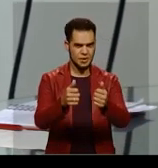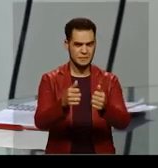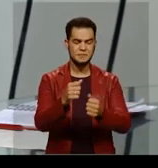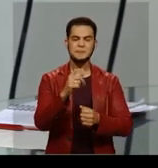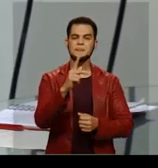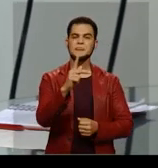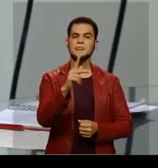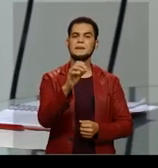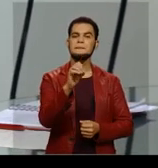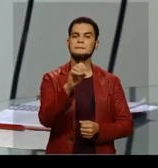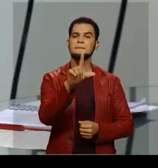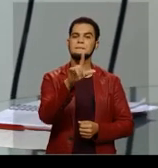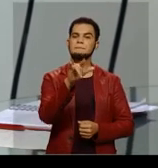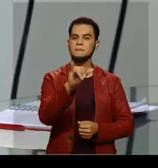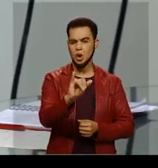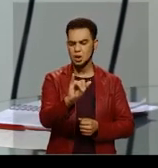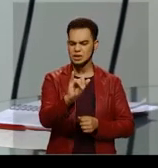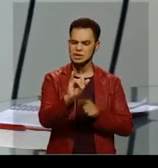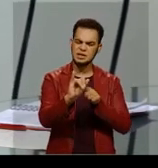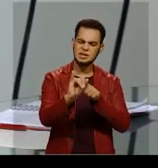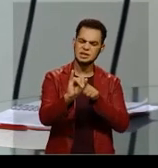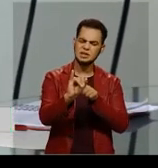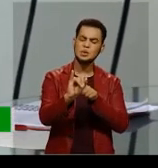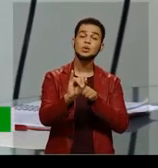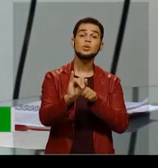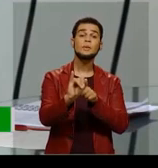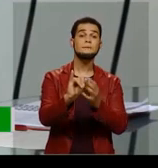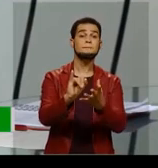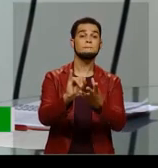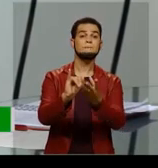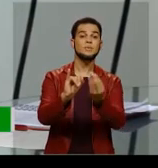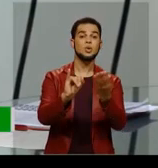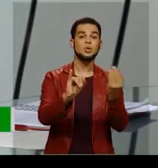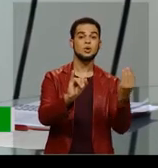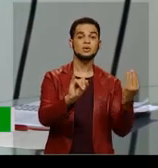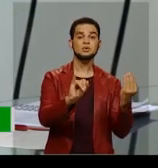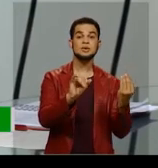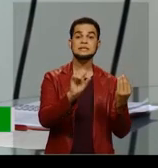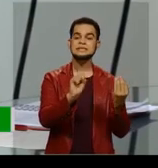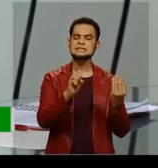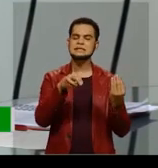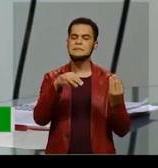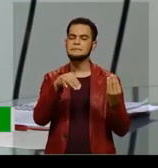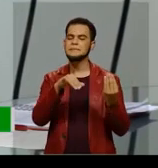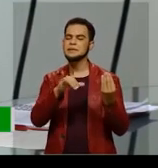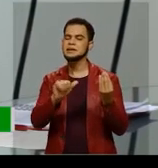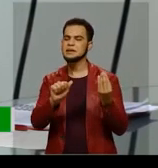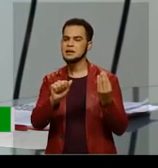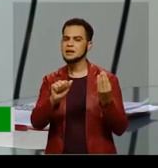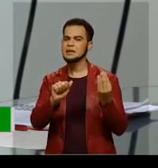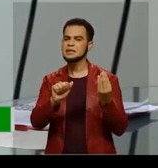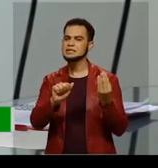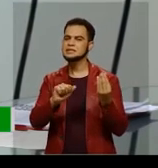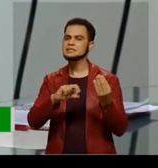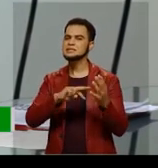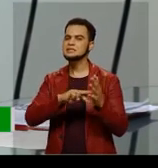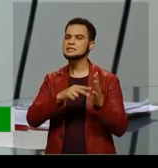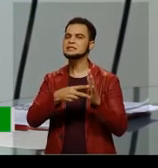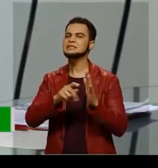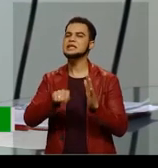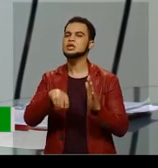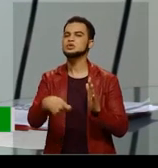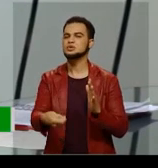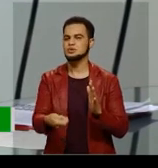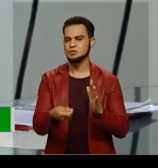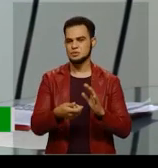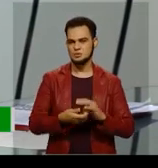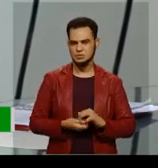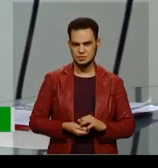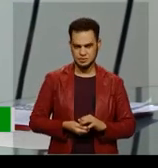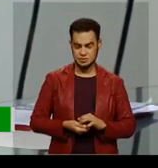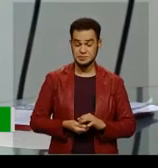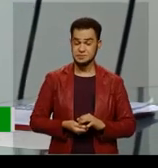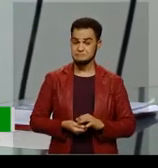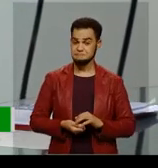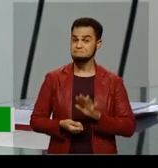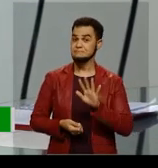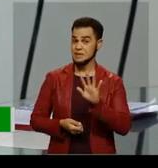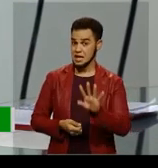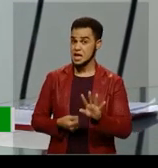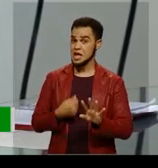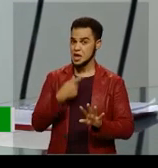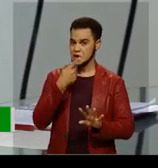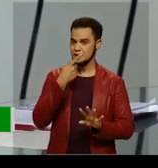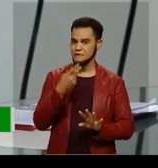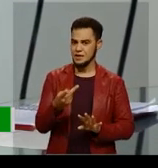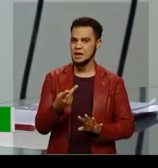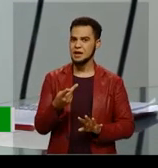Poli, muitos. Semia, sentido. Então, vamos lá. Eu falei um pouquinho sobre a ambiguidade e